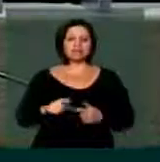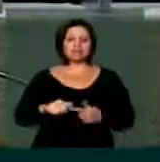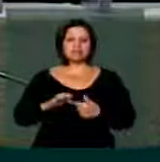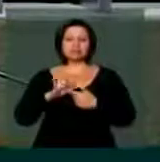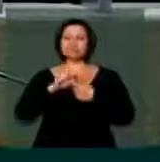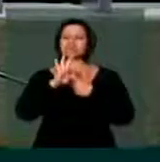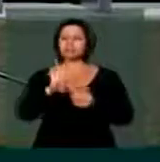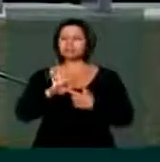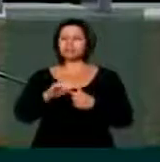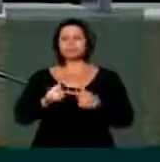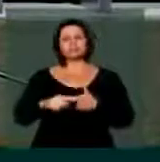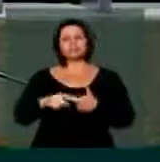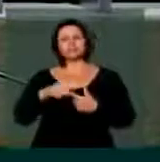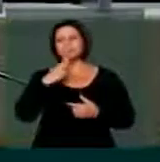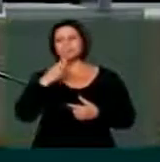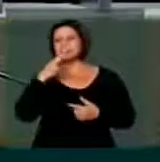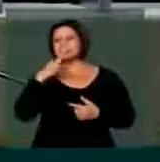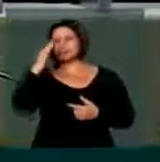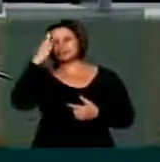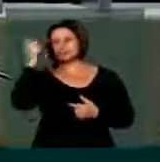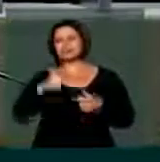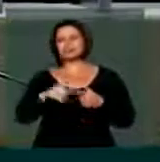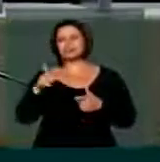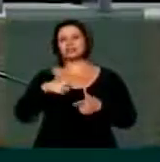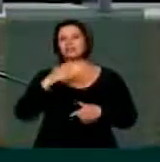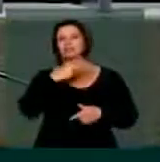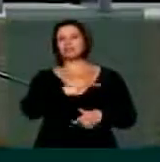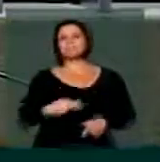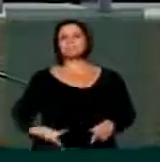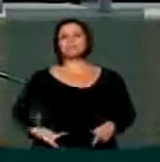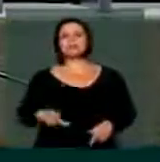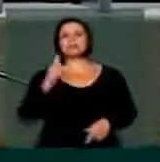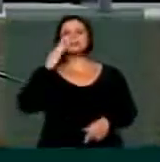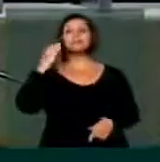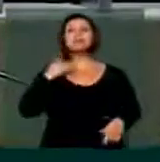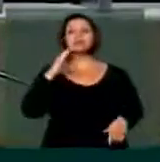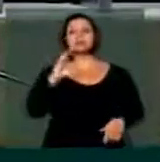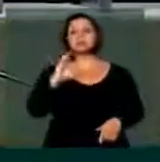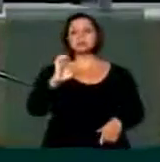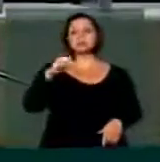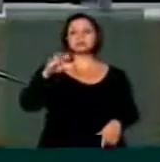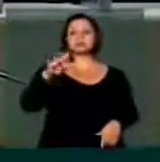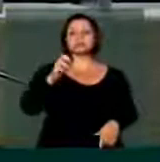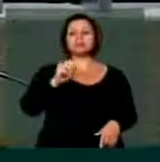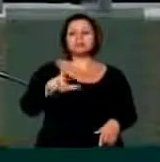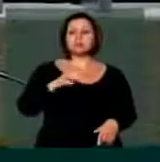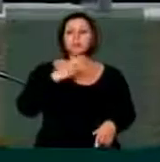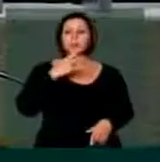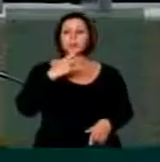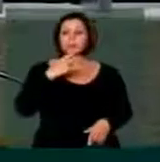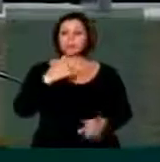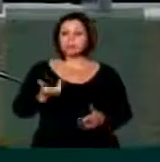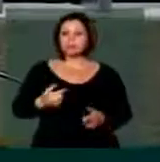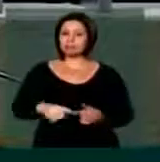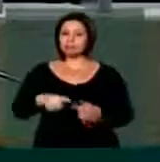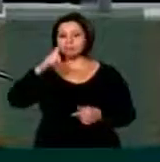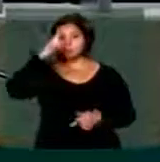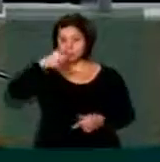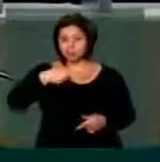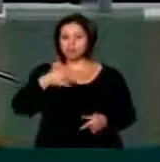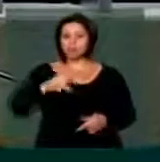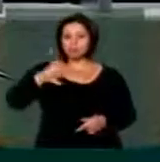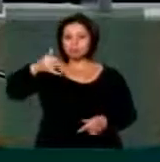esse é explícito, porque ele foi presidente do Banco Central, ele foi quem